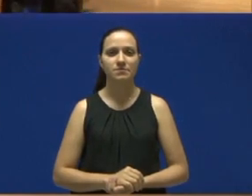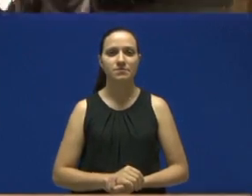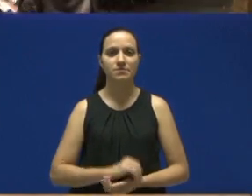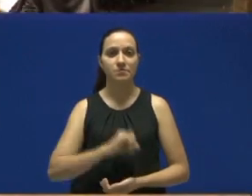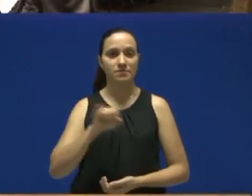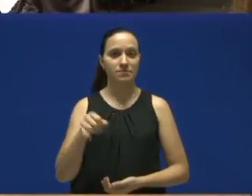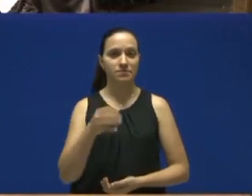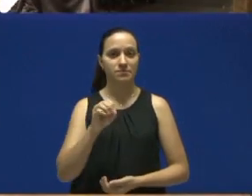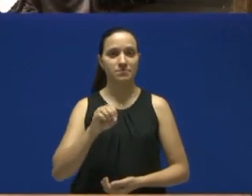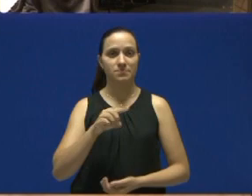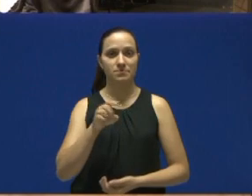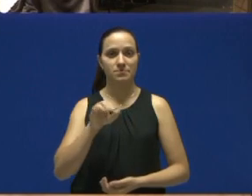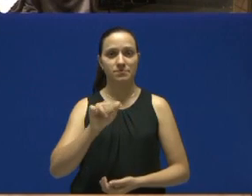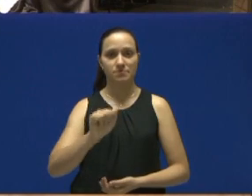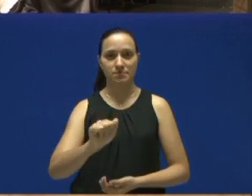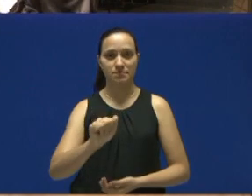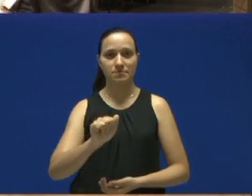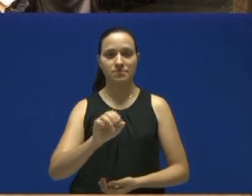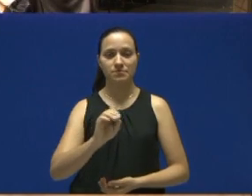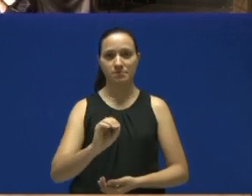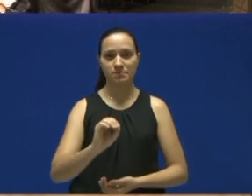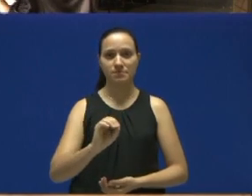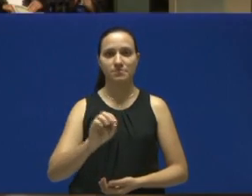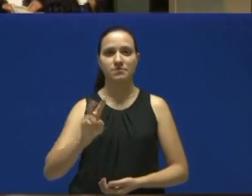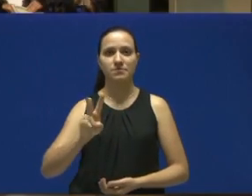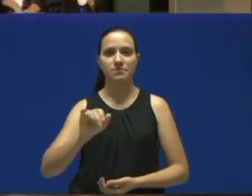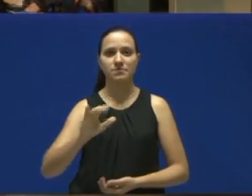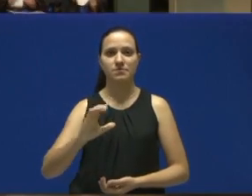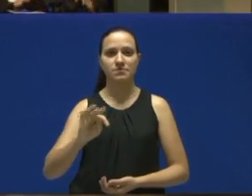julgue da guerreira melo